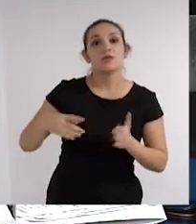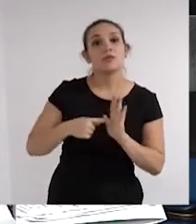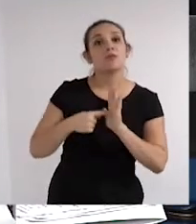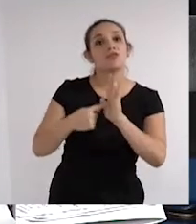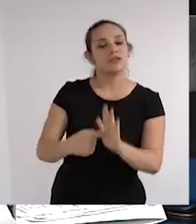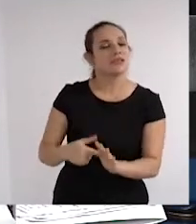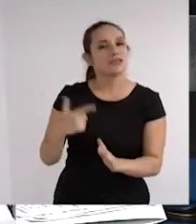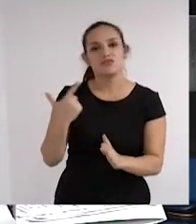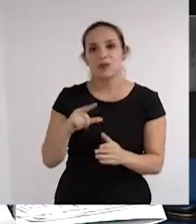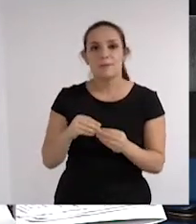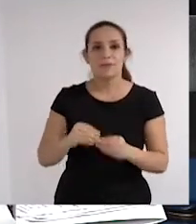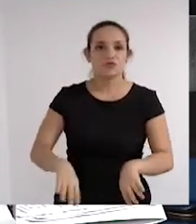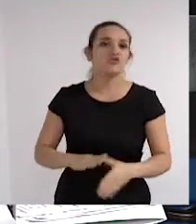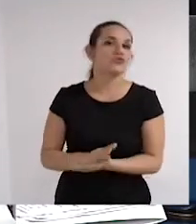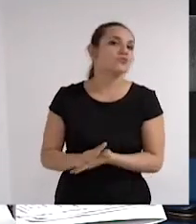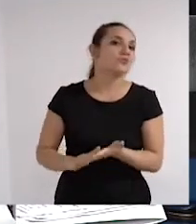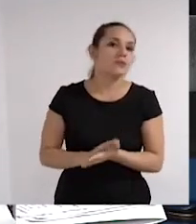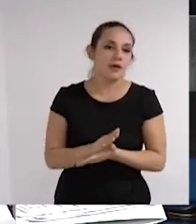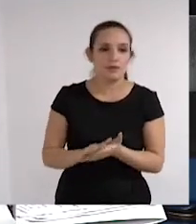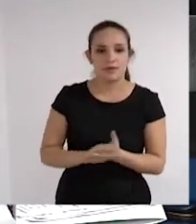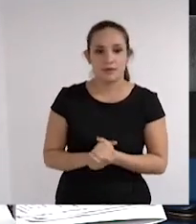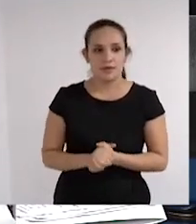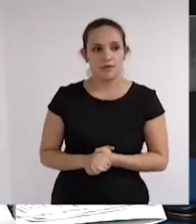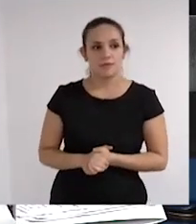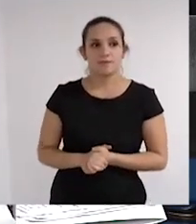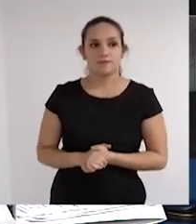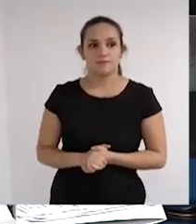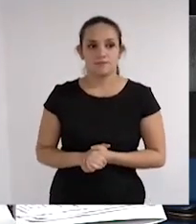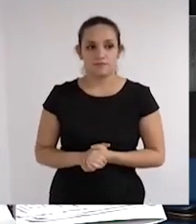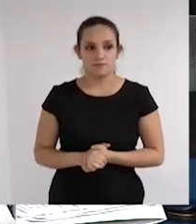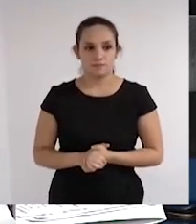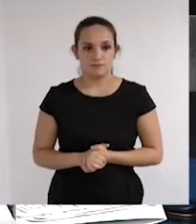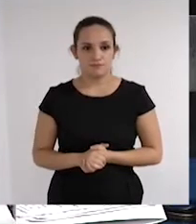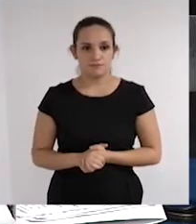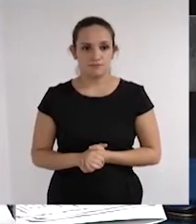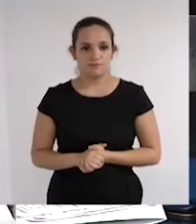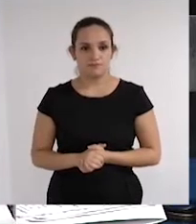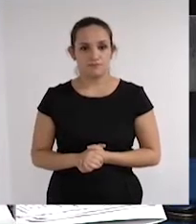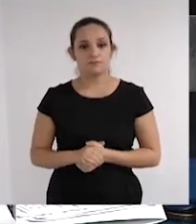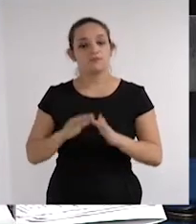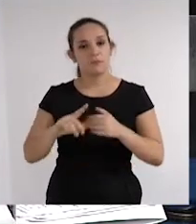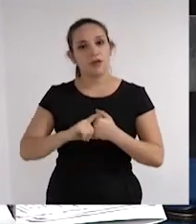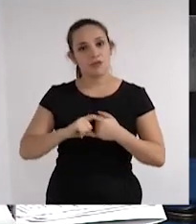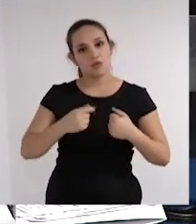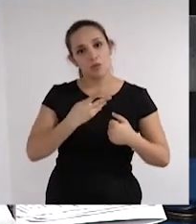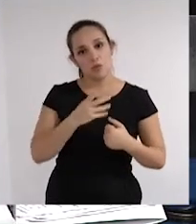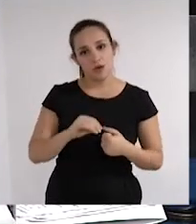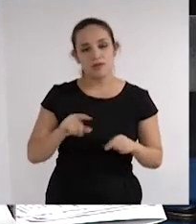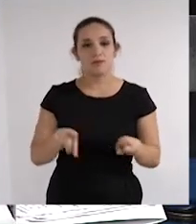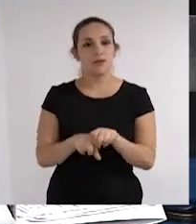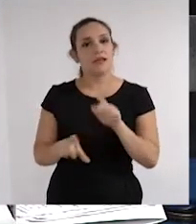minimamente respaldar o que é necessário para atender o artigo 40 e norma da Lei